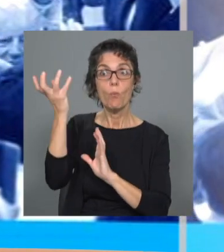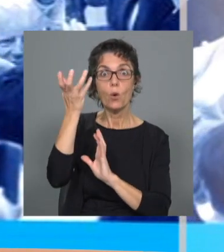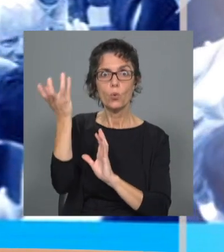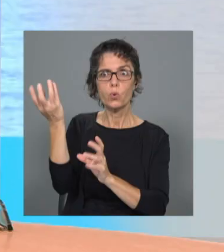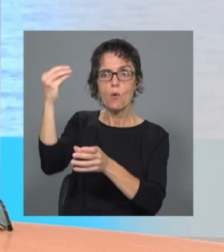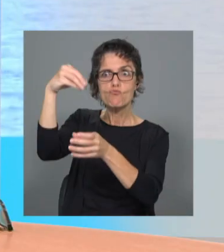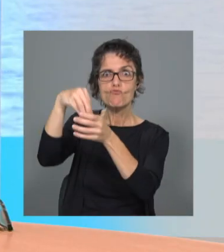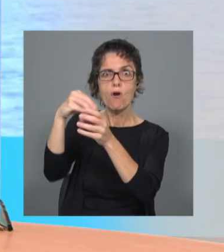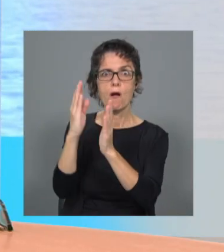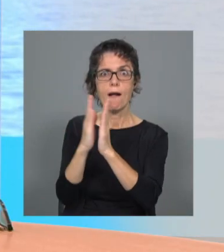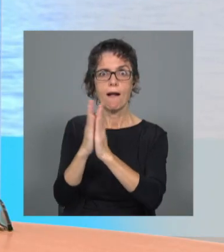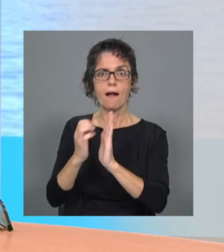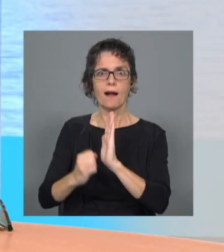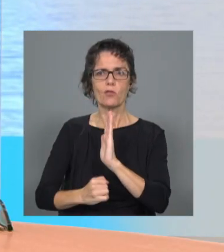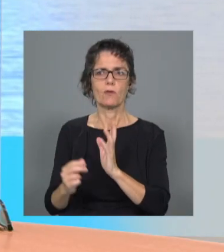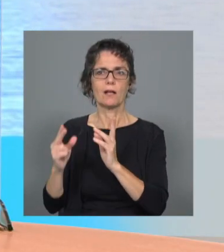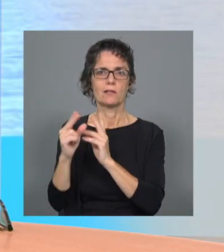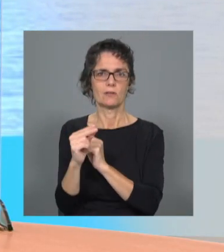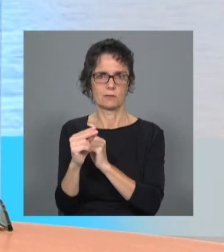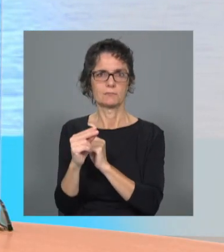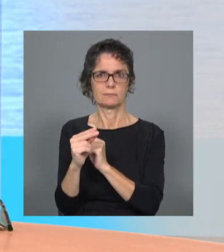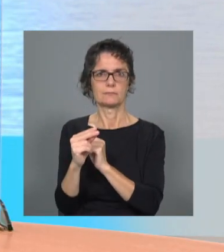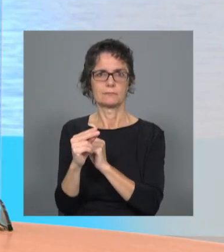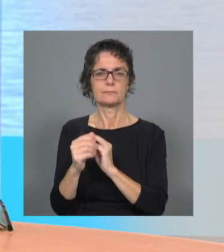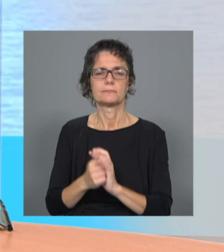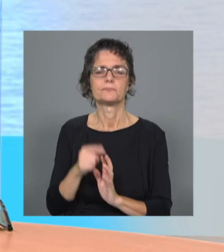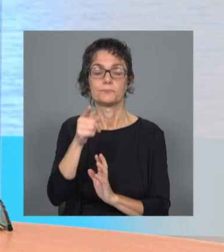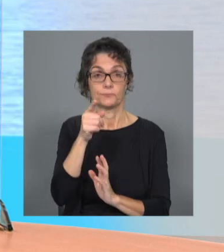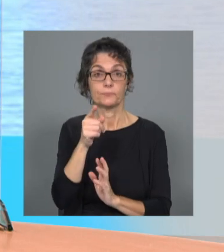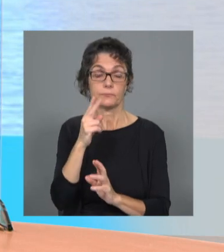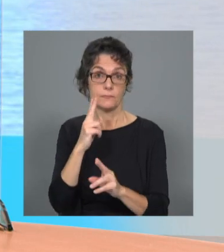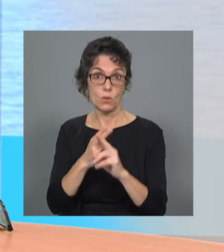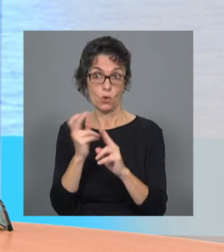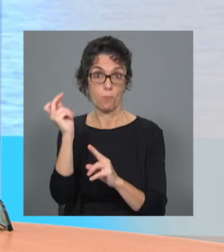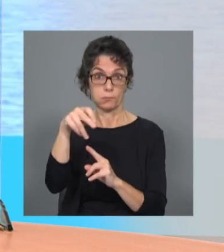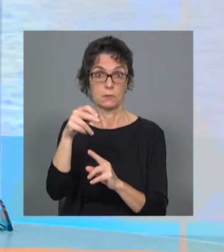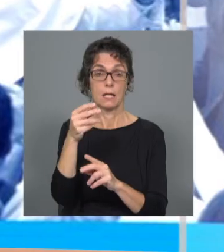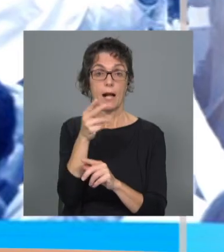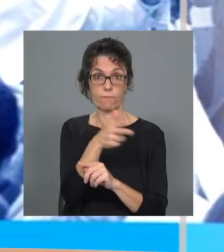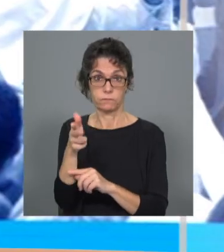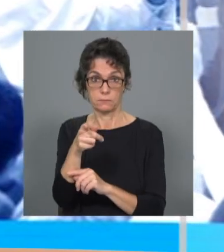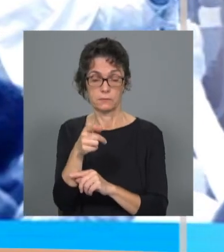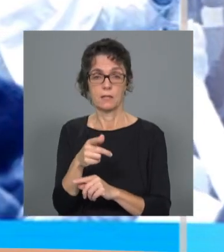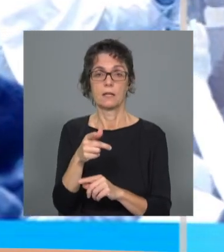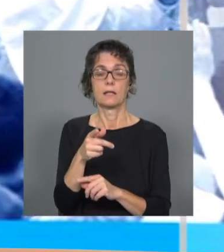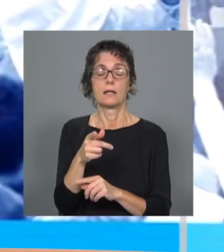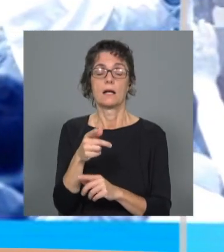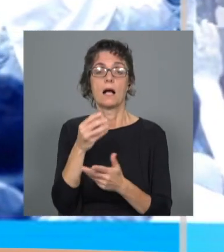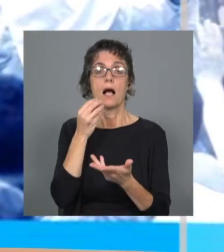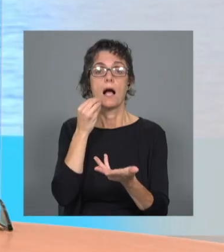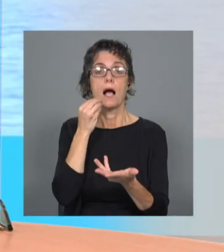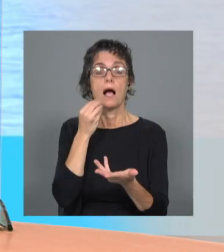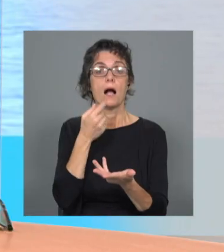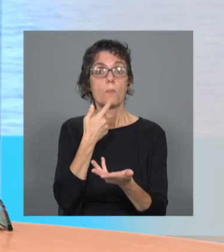o Ricardo Perna da Família Cristã, Otávio, estiveste em Roma nesta reportagem. Sim. De que forma é que